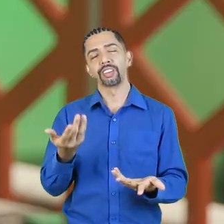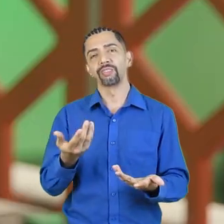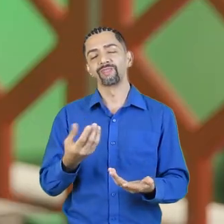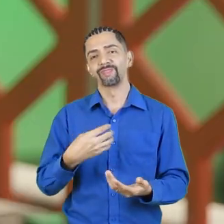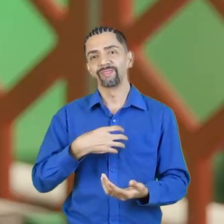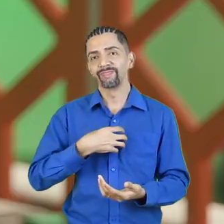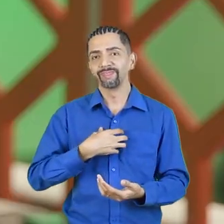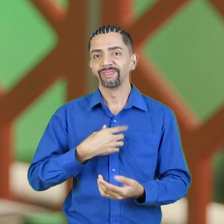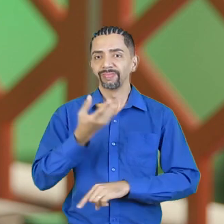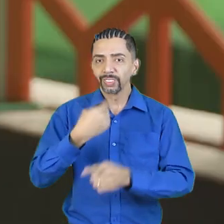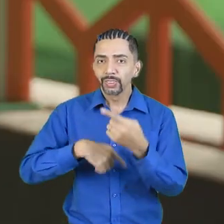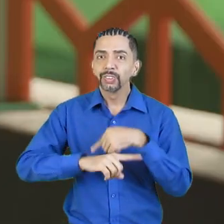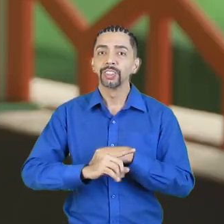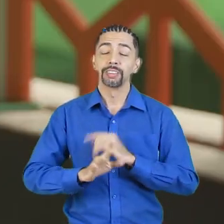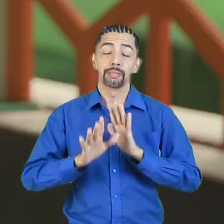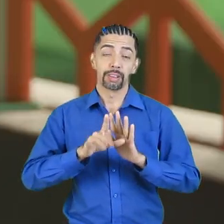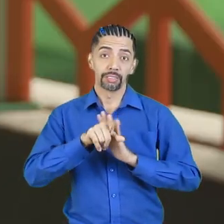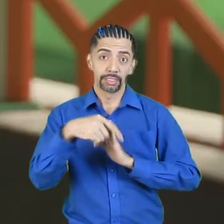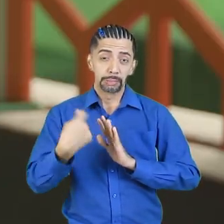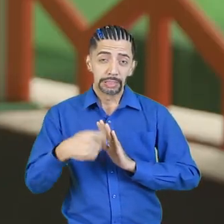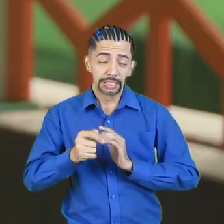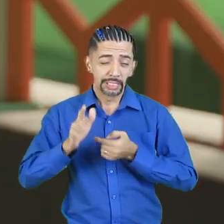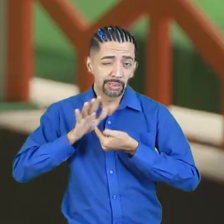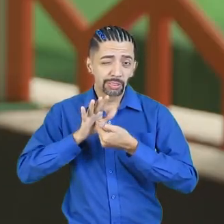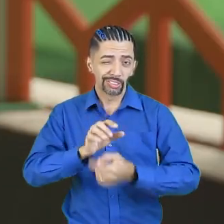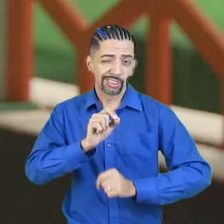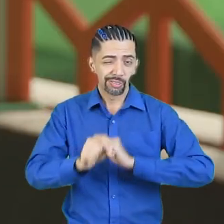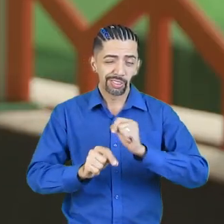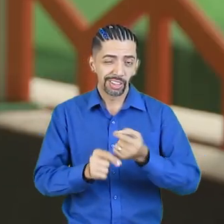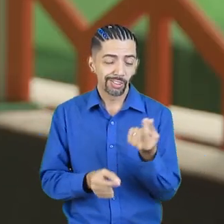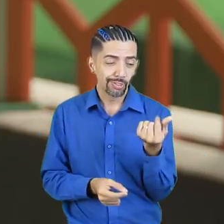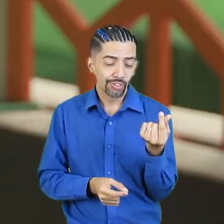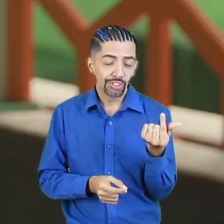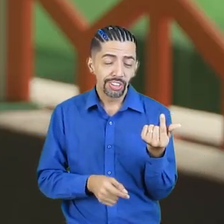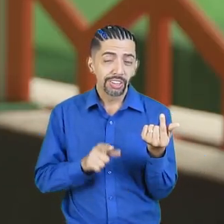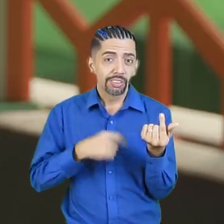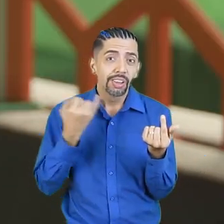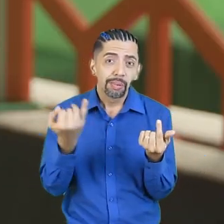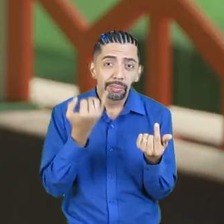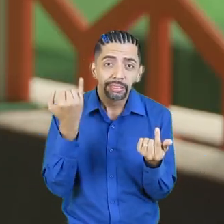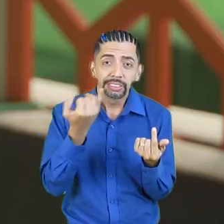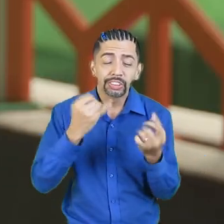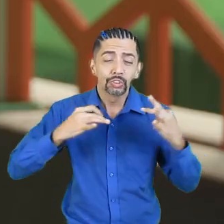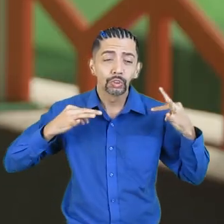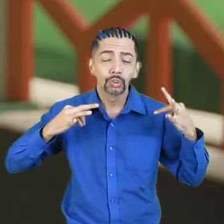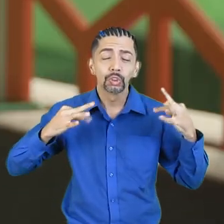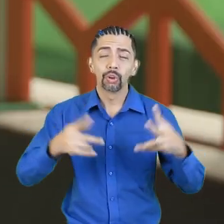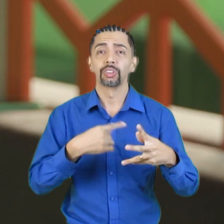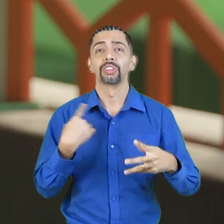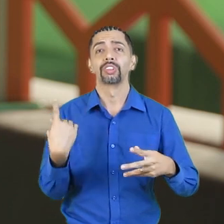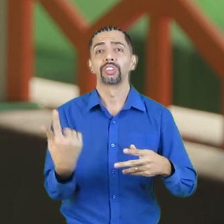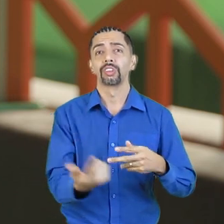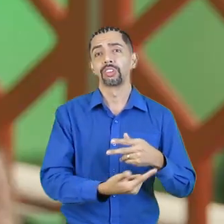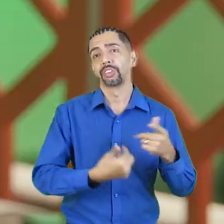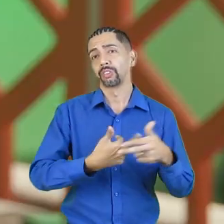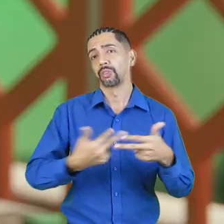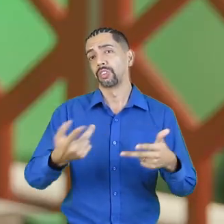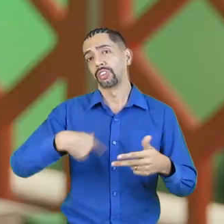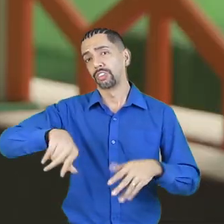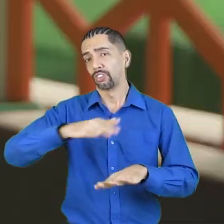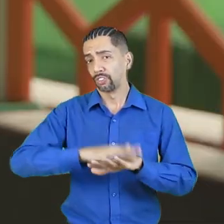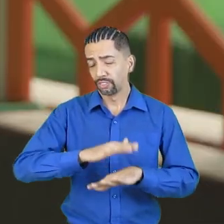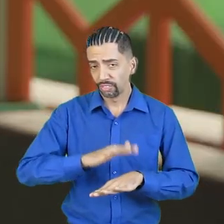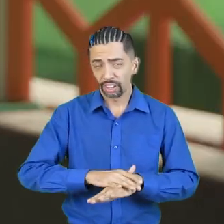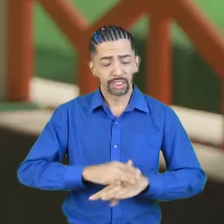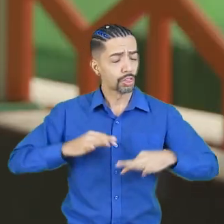é fundamental mostrar que o dinheiro está relacionado como meio em todas as nossas atividades fins.